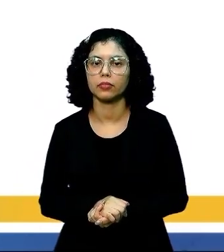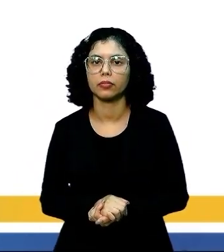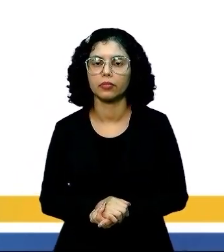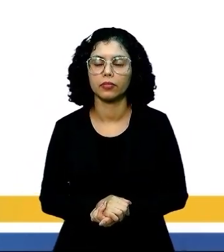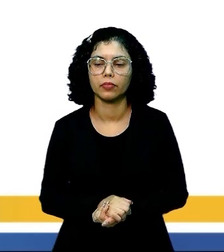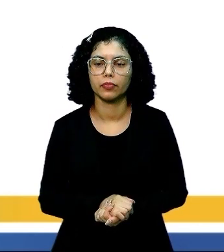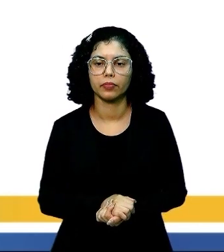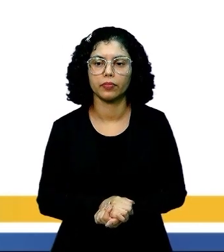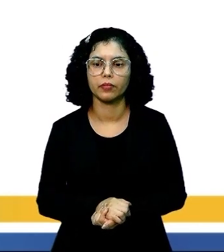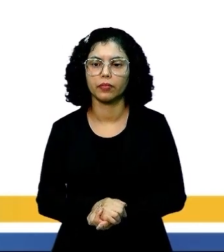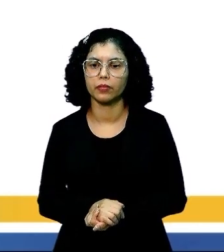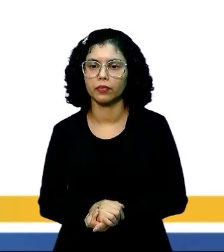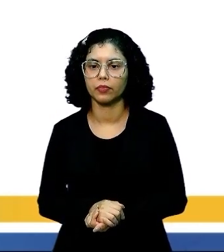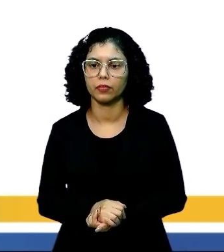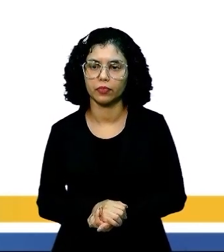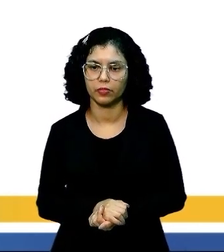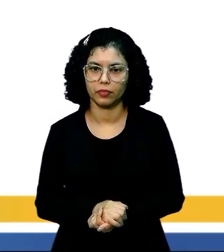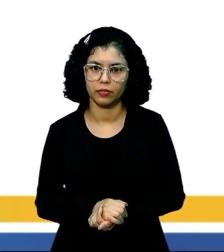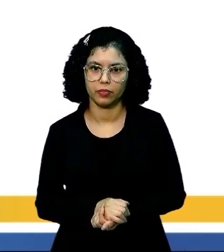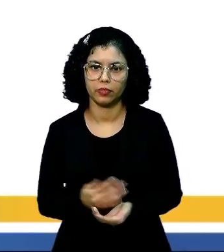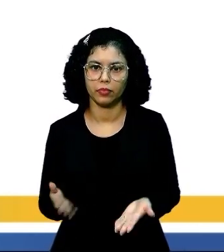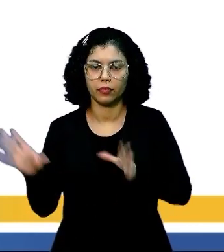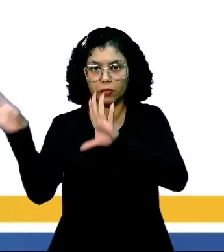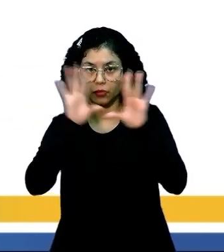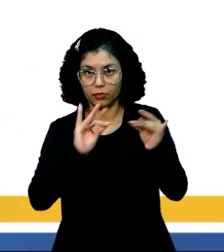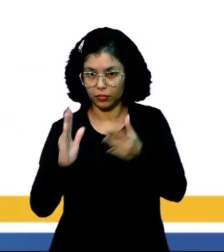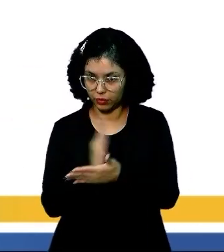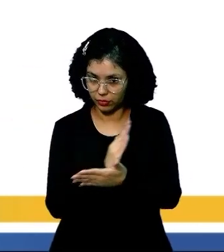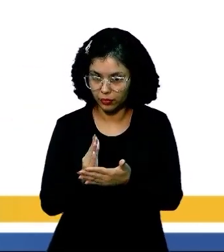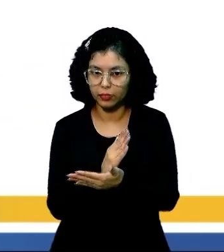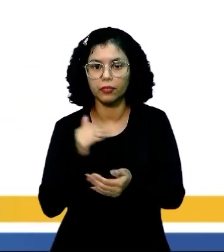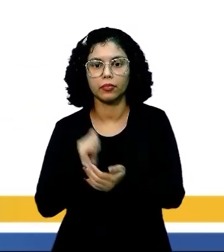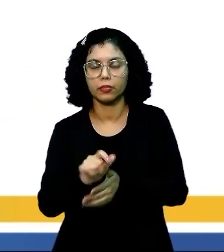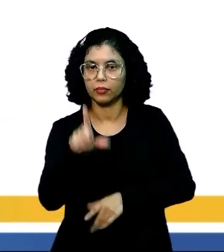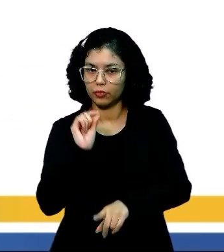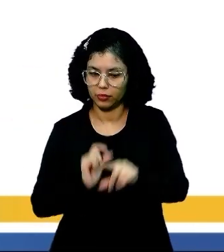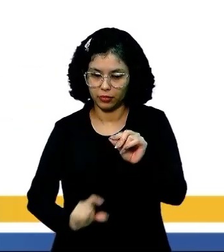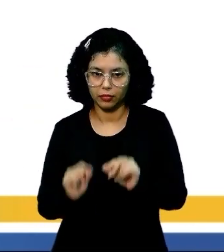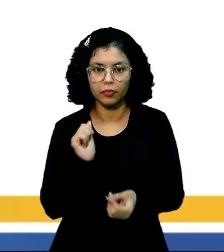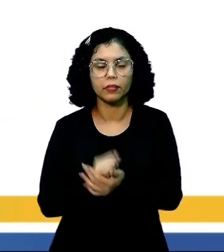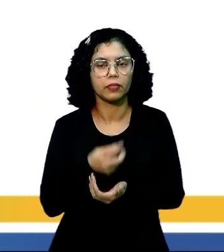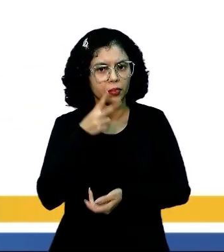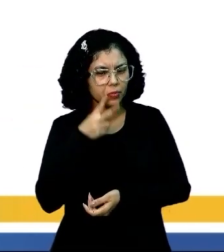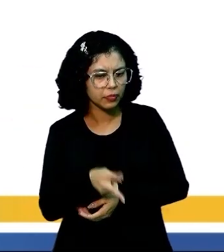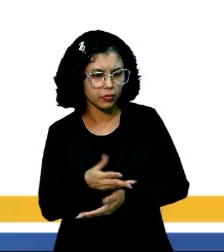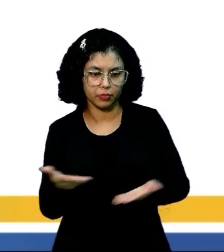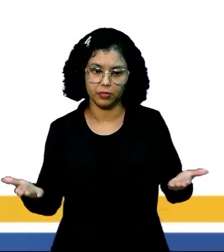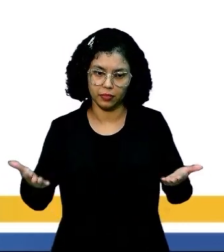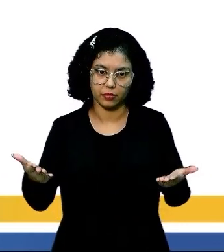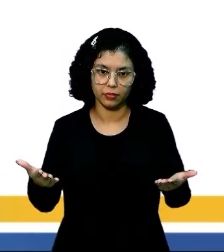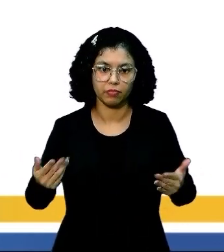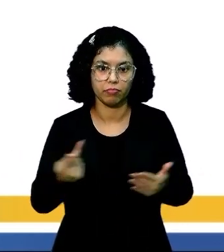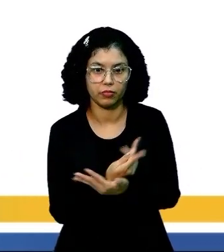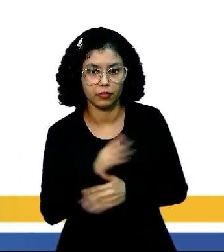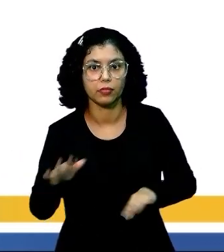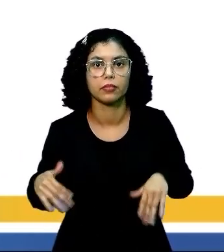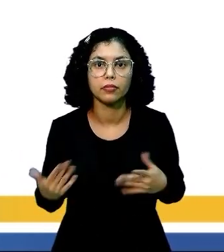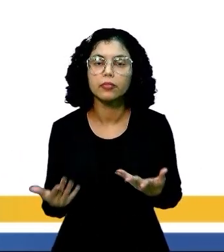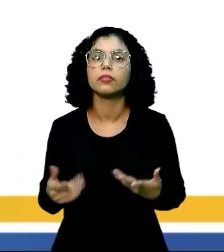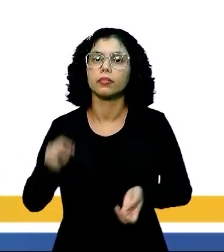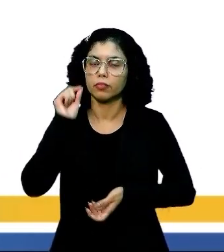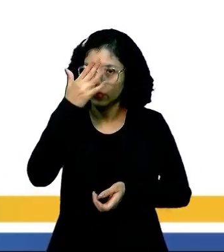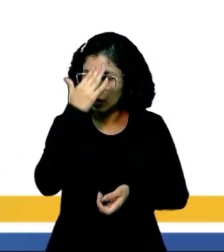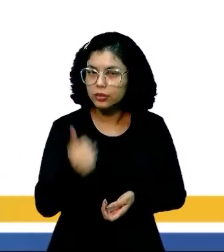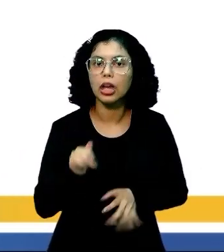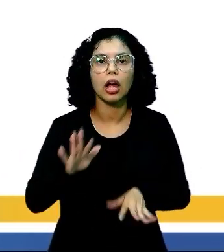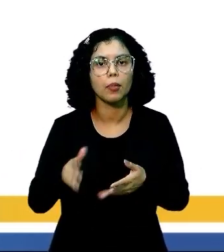aí com um enunciado, por exemplo, né, ele traz algumas alternativas que você de cara olha assim e pensa: nossa, que errado. Aí você já coloca do lado, né?